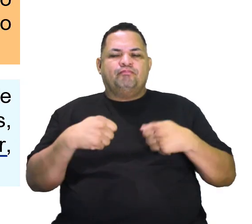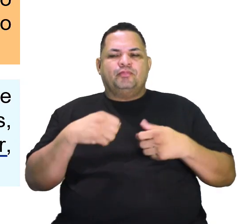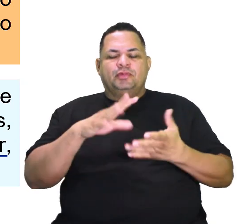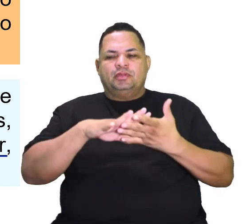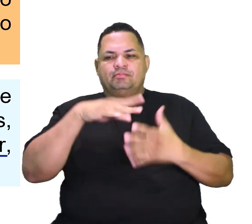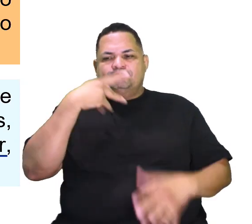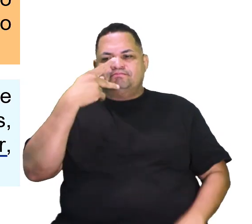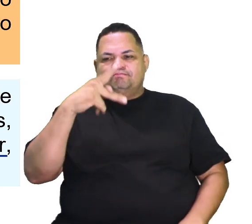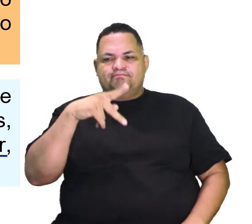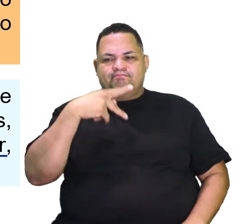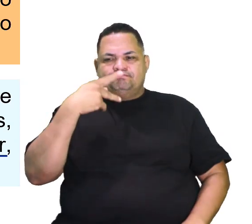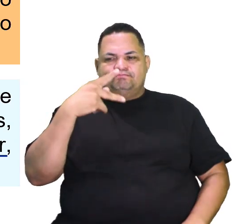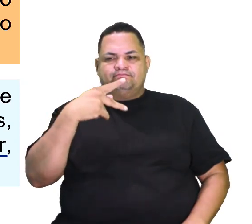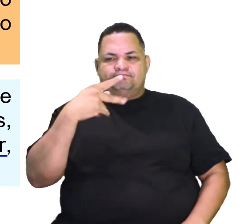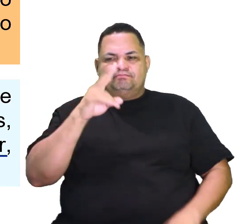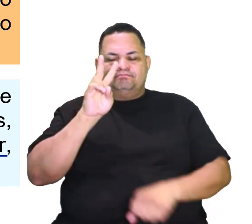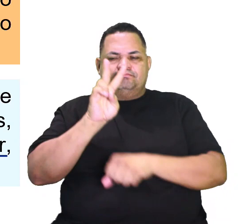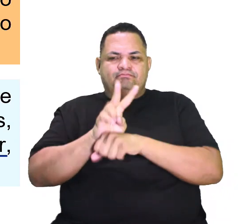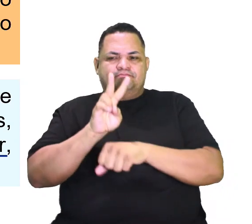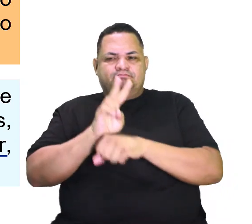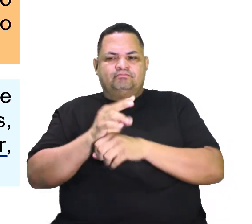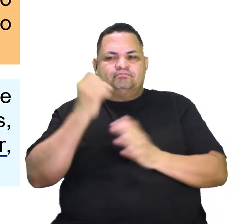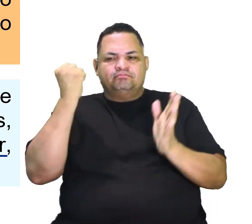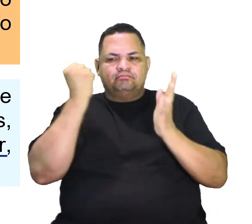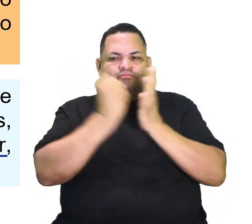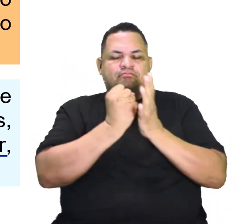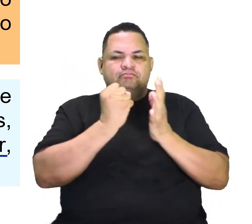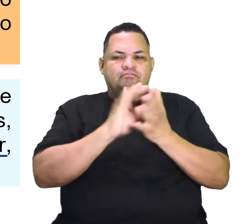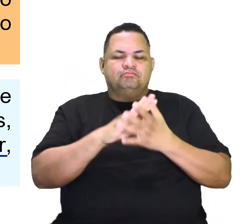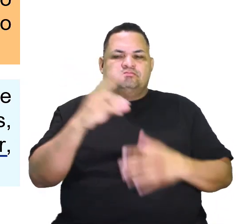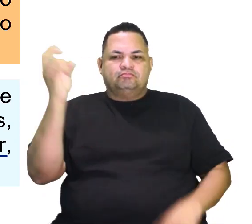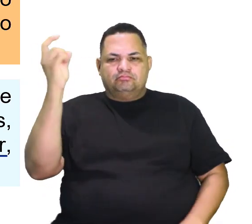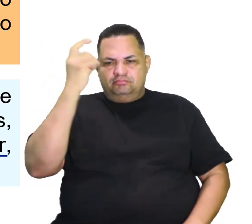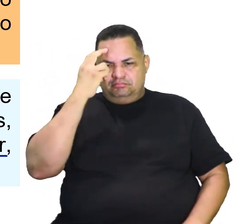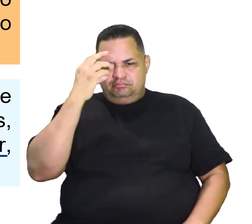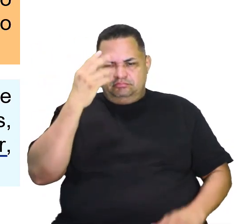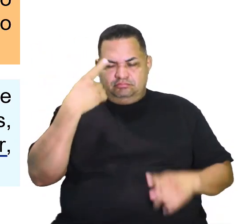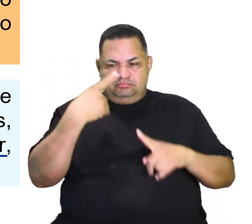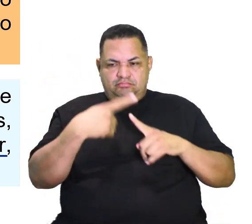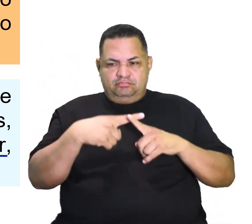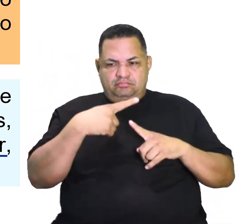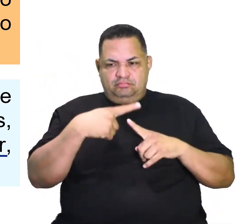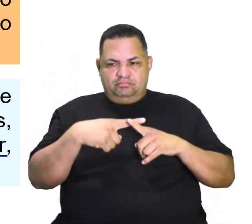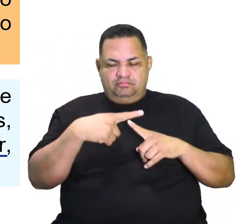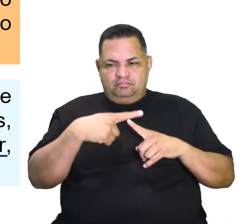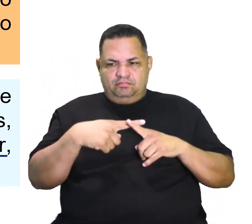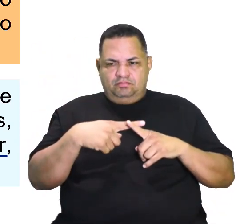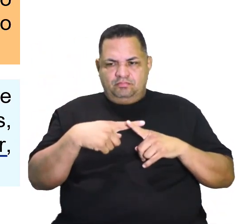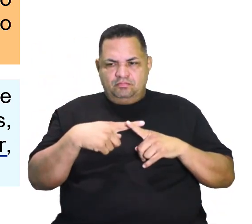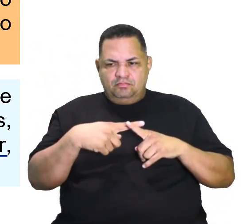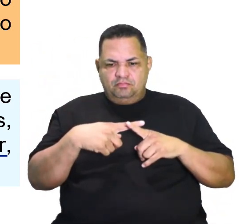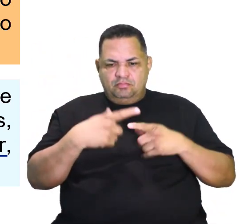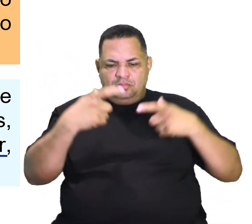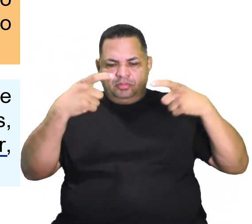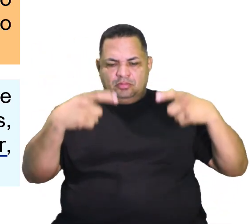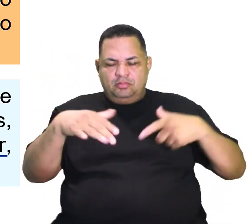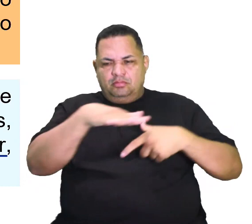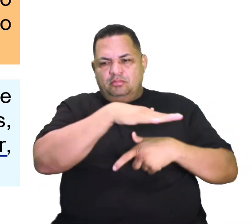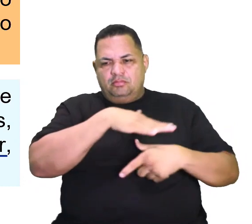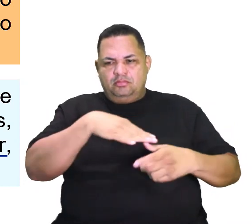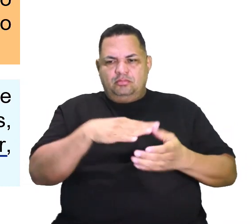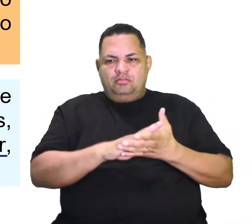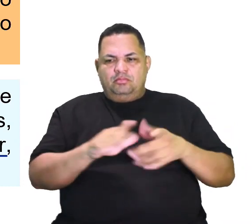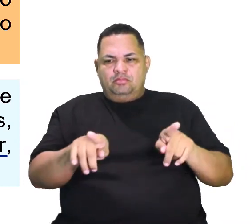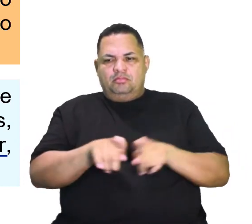poderia dizer, conservar o patrimônio, né, cultural, porque nesse local é